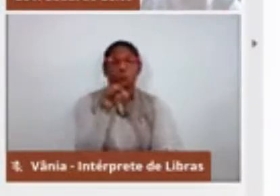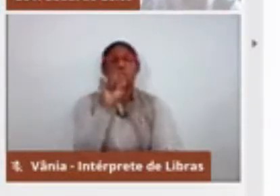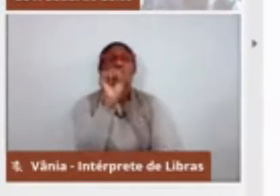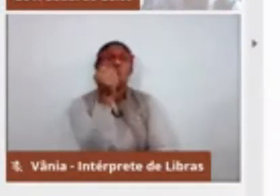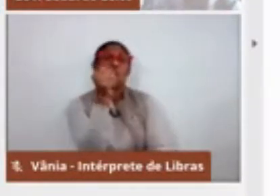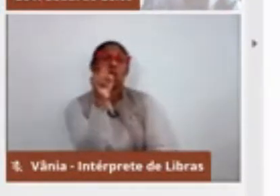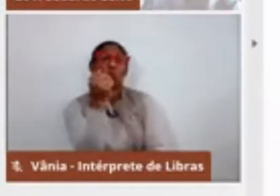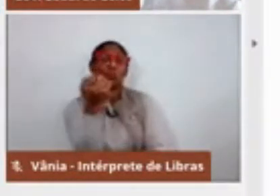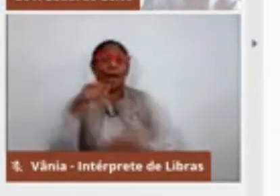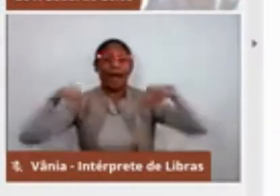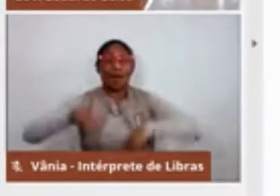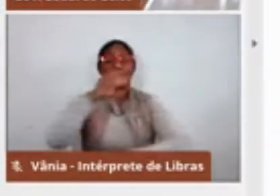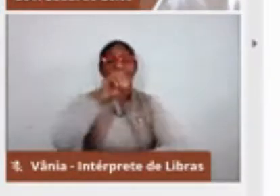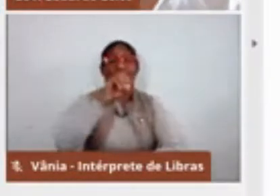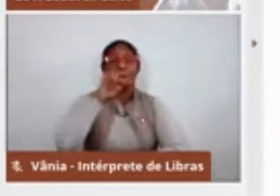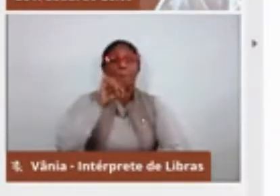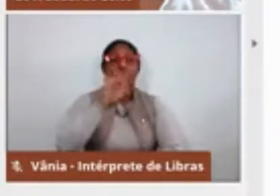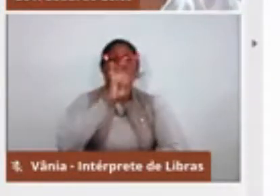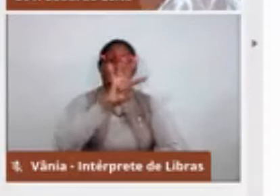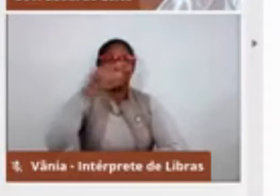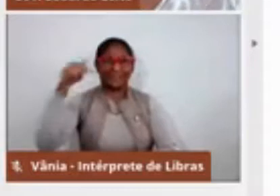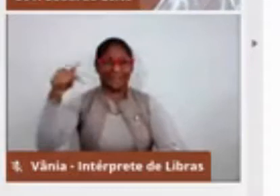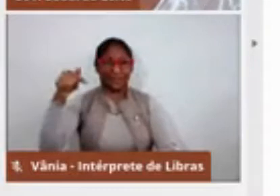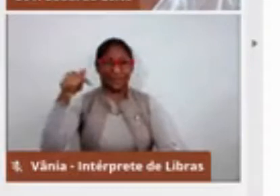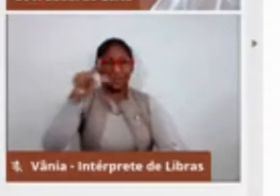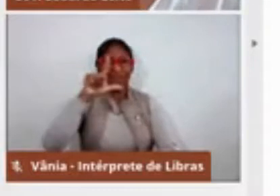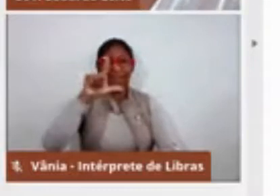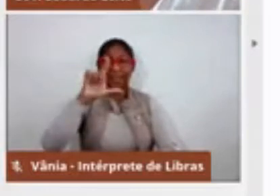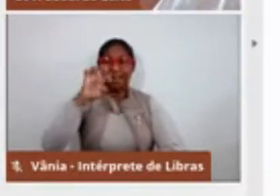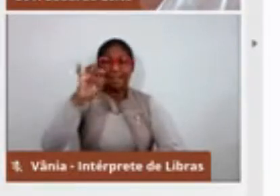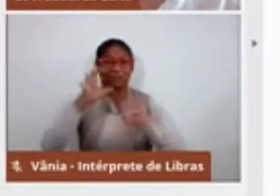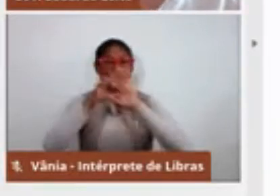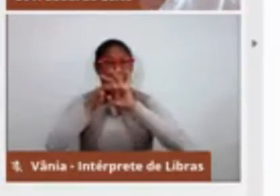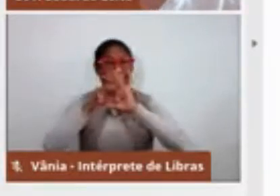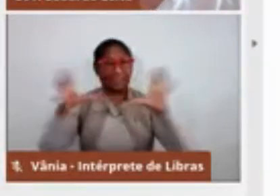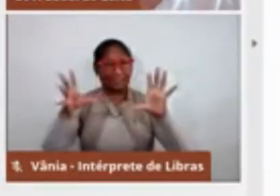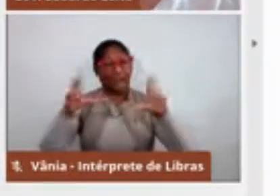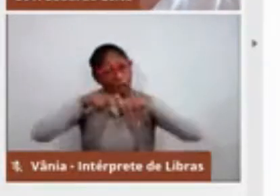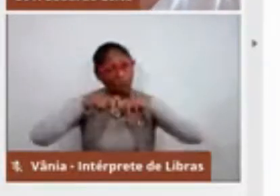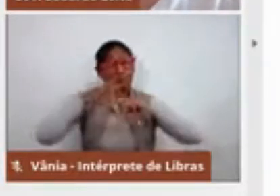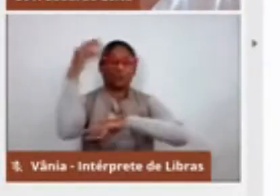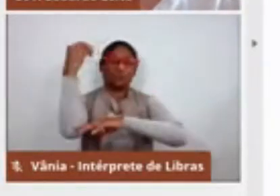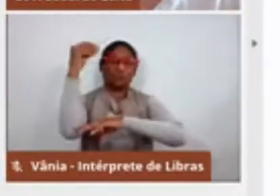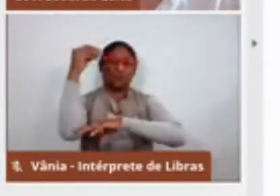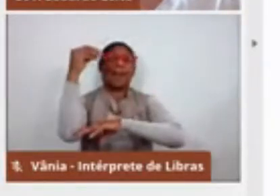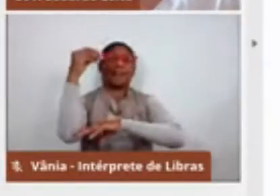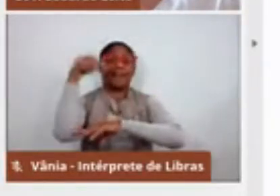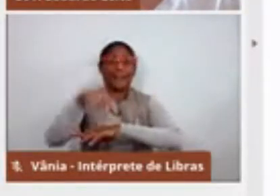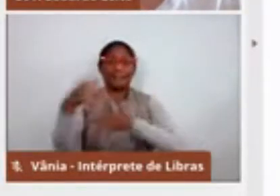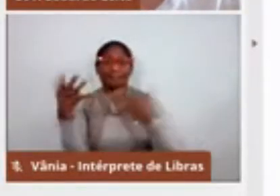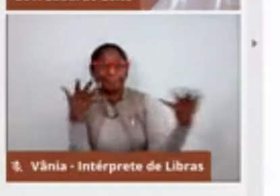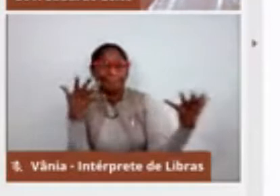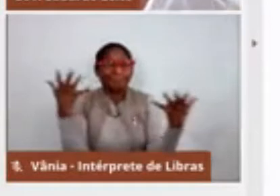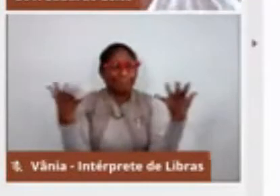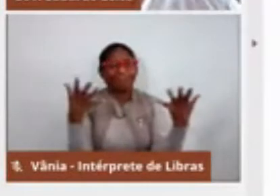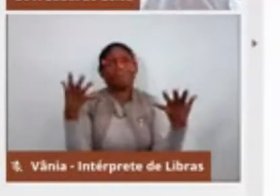agora 0,47 leito livre. É isso que coloca a região metropolitana numa situação